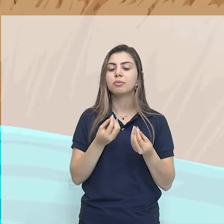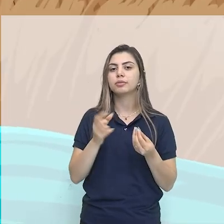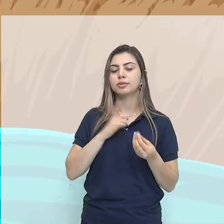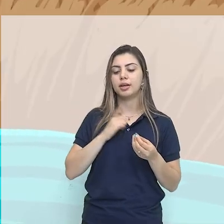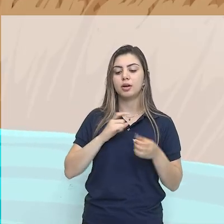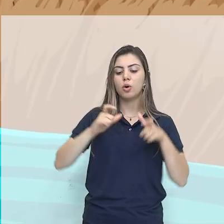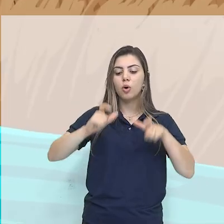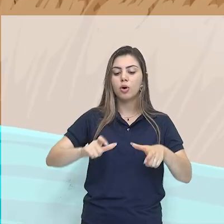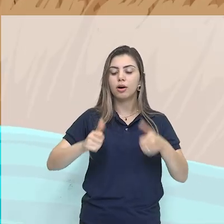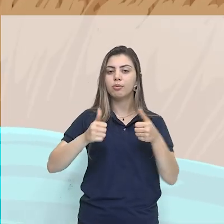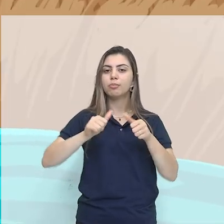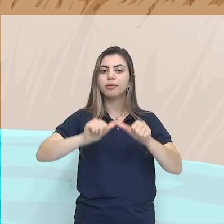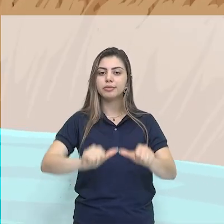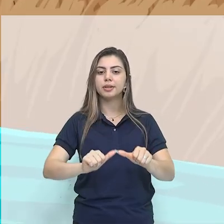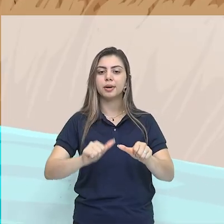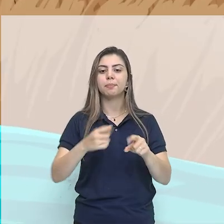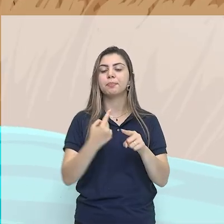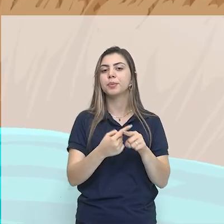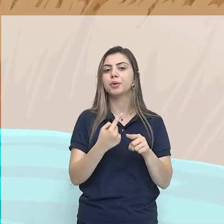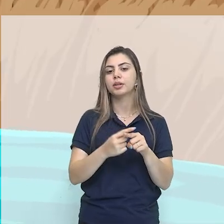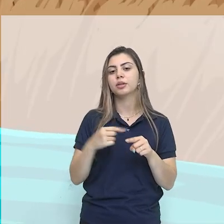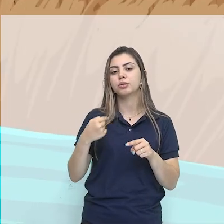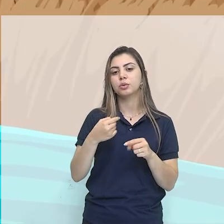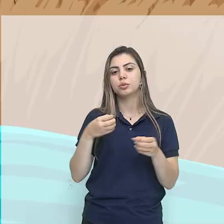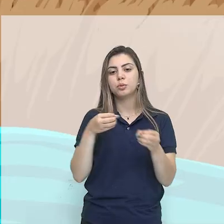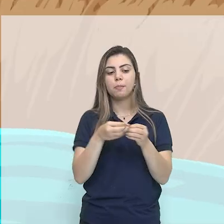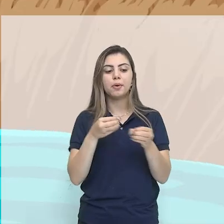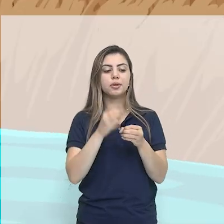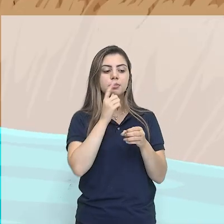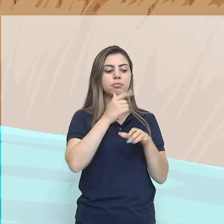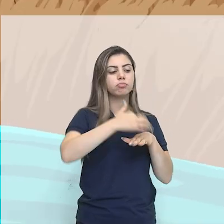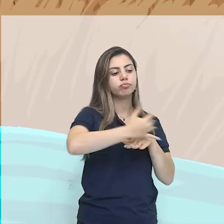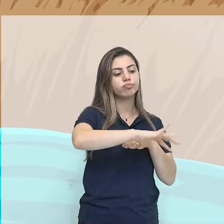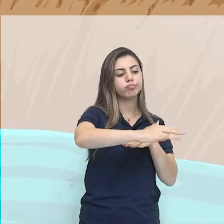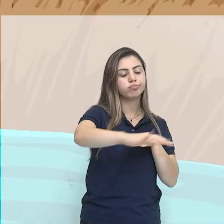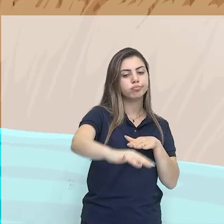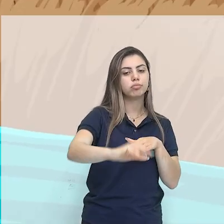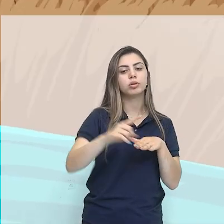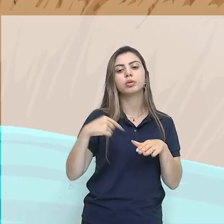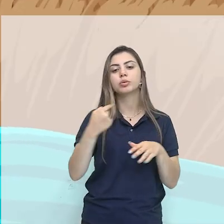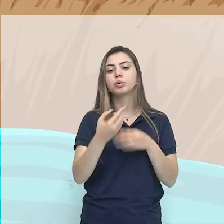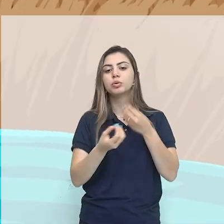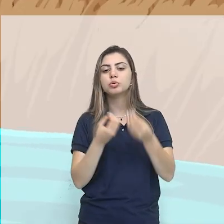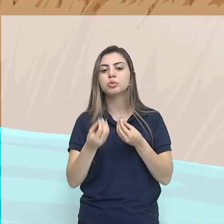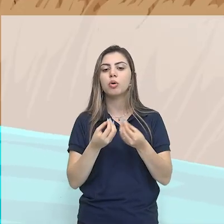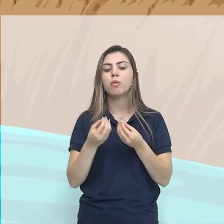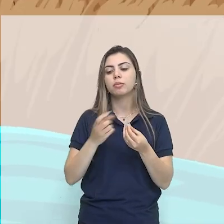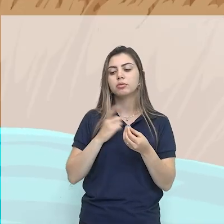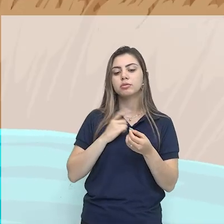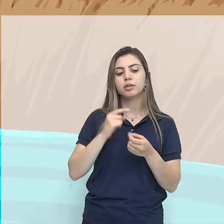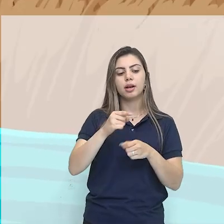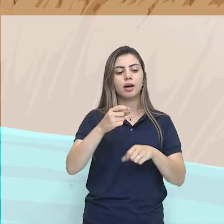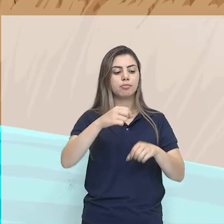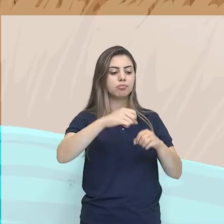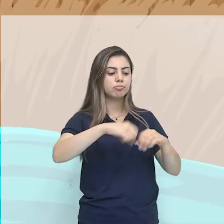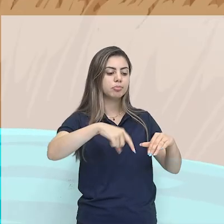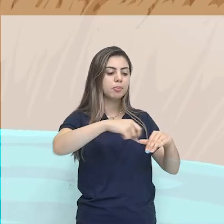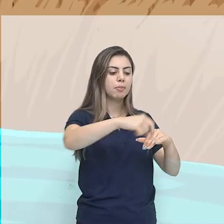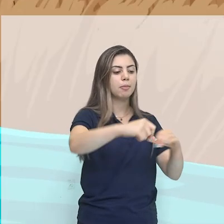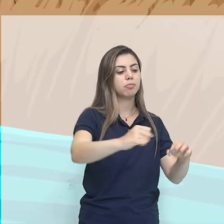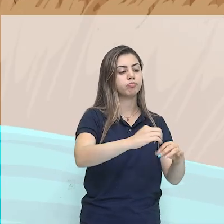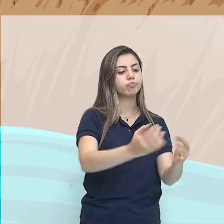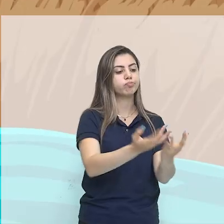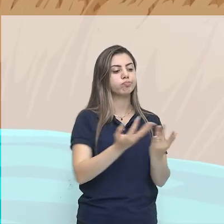sapiens sapiens. Por quê? Porque eu vou, então, para áreas próximas aos rios e eu já vou fazer pequenos cultivos, eu tenho o domínio